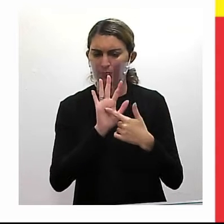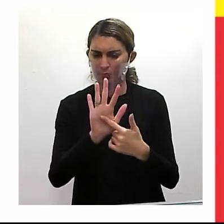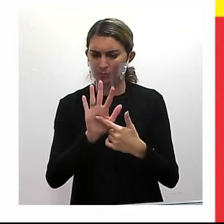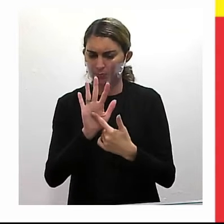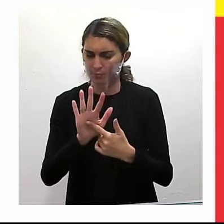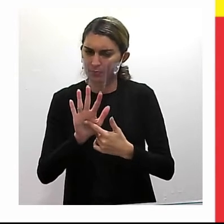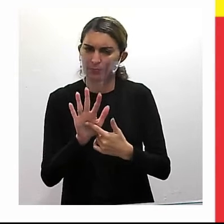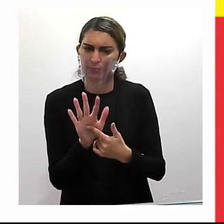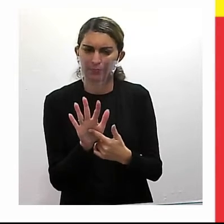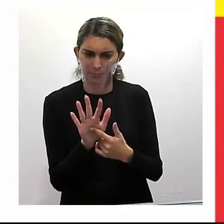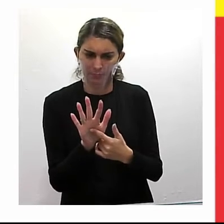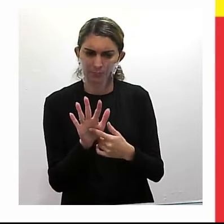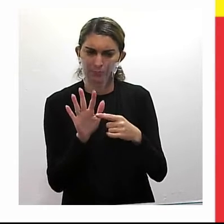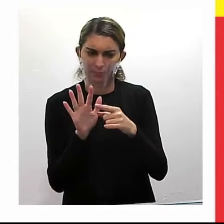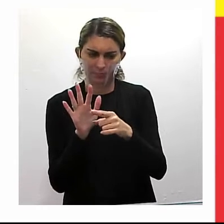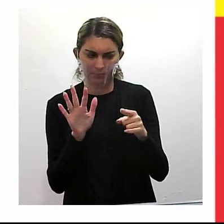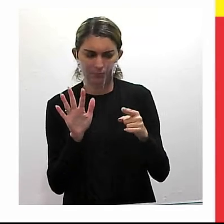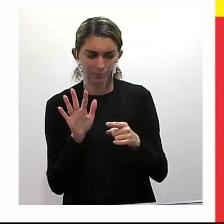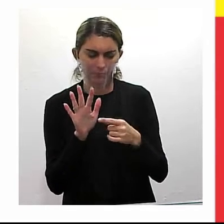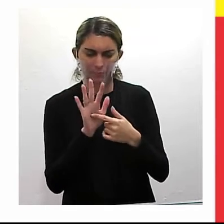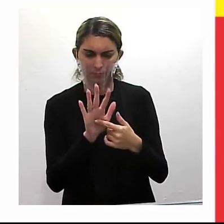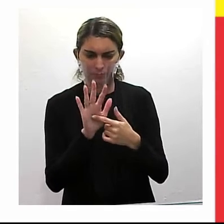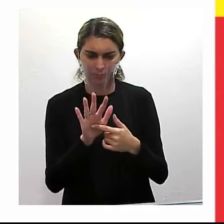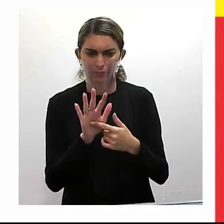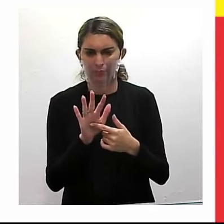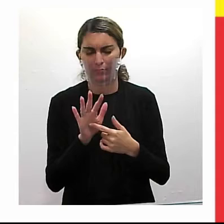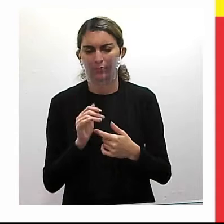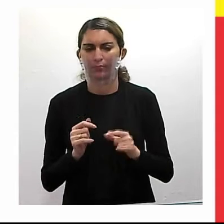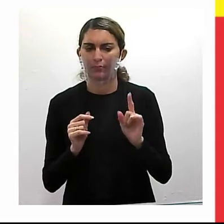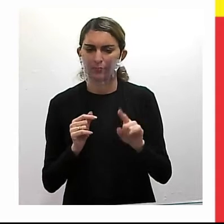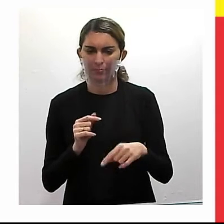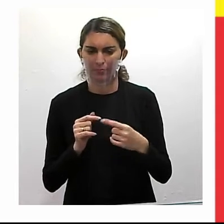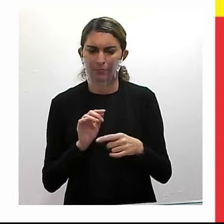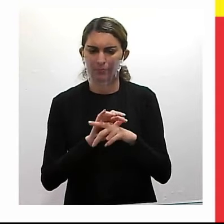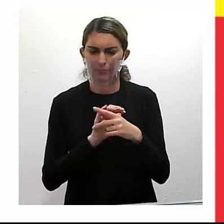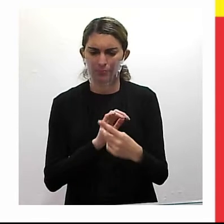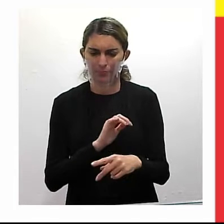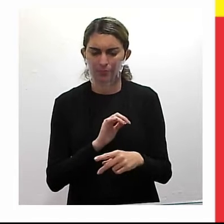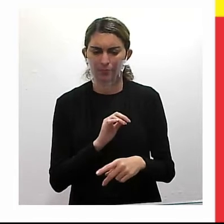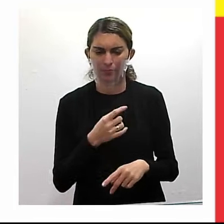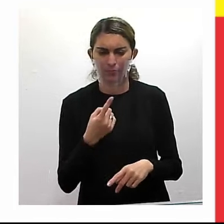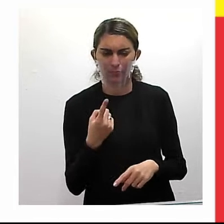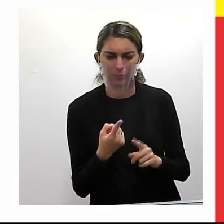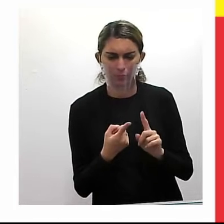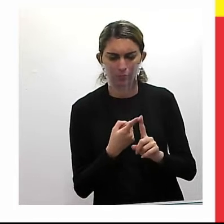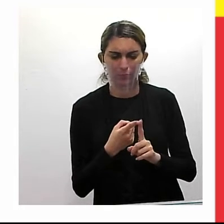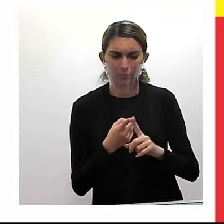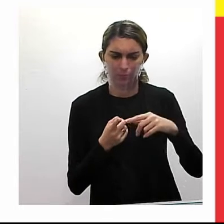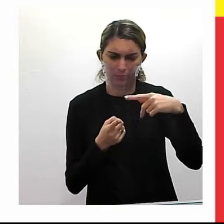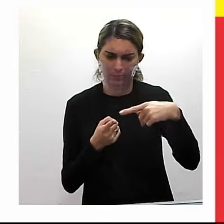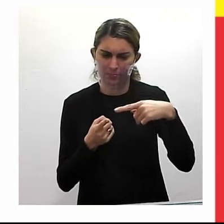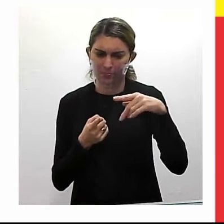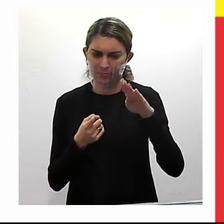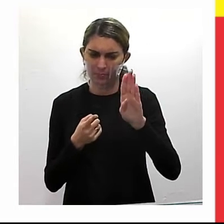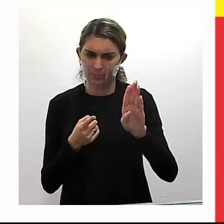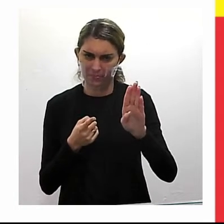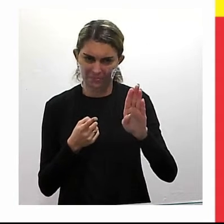mim aqui, a equação que ele mostra para mim aqui é especificamente o PB